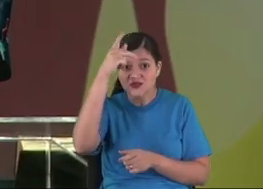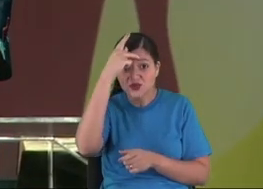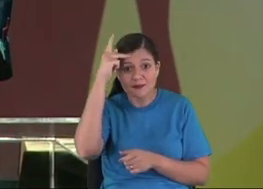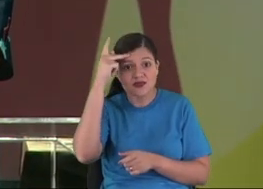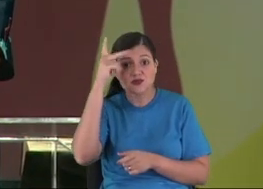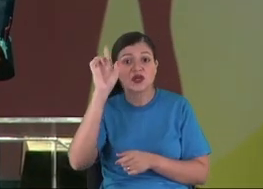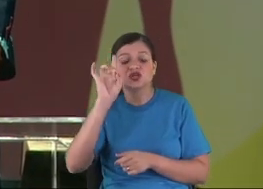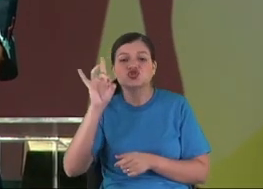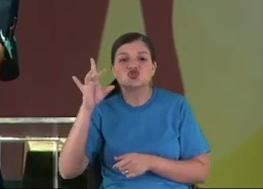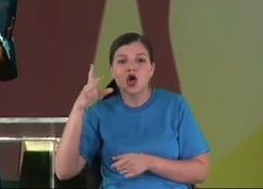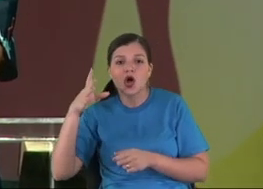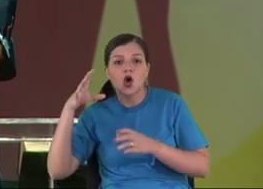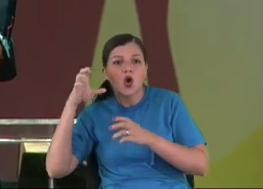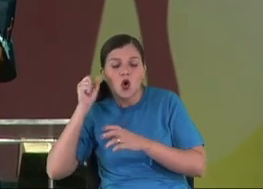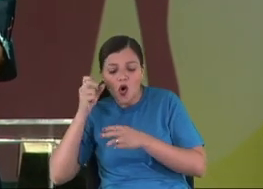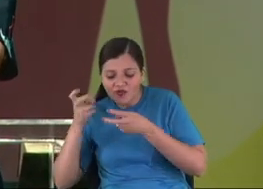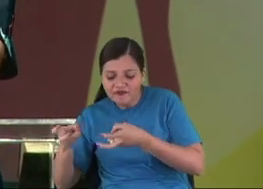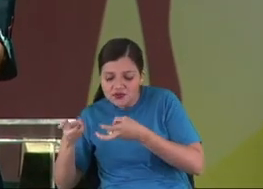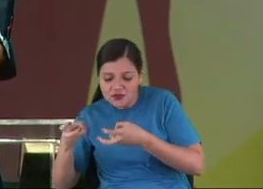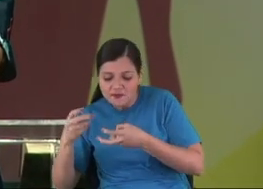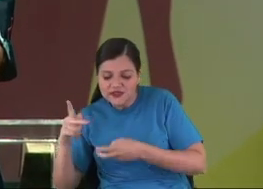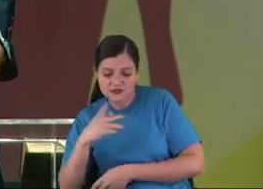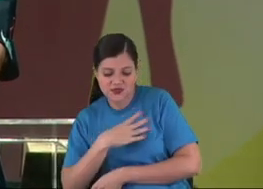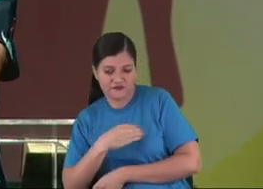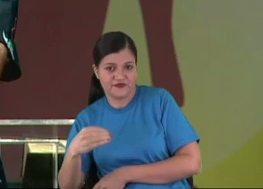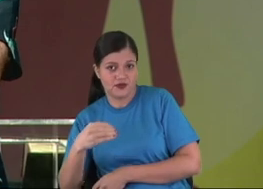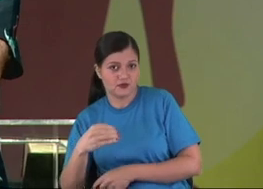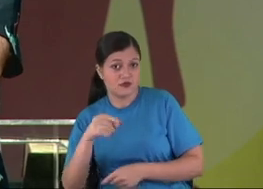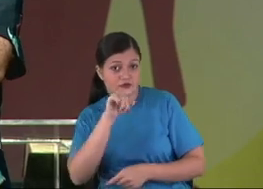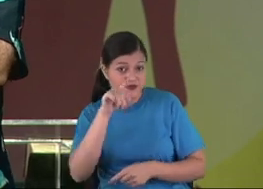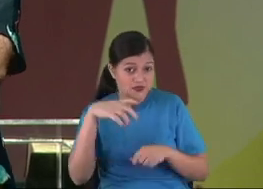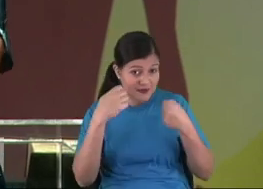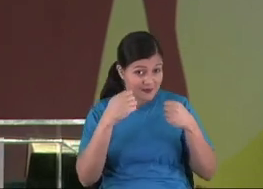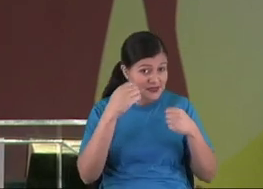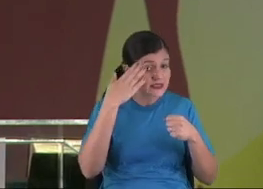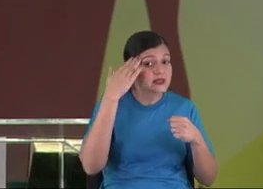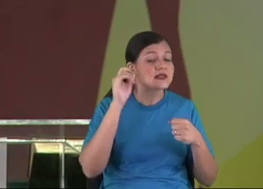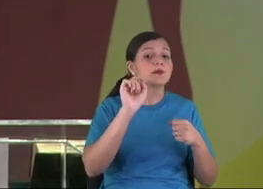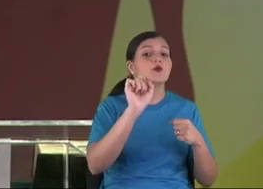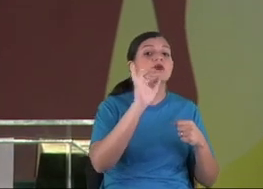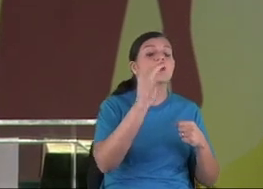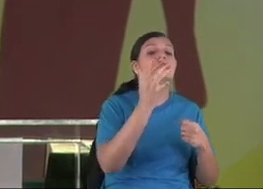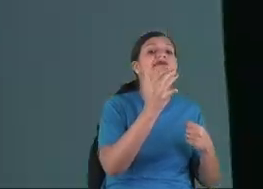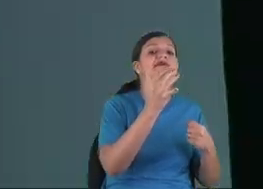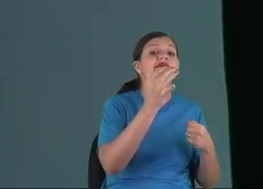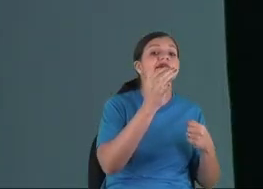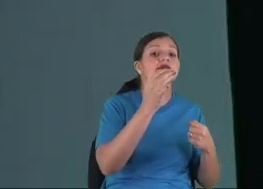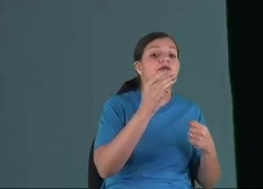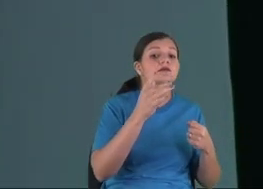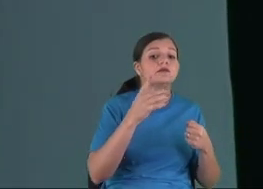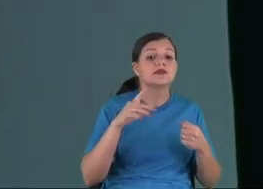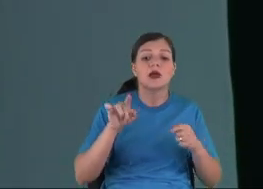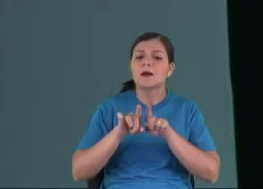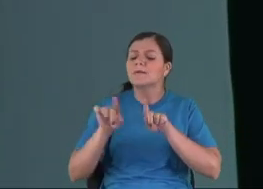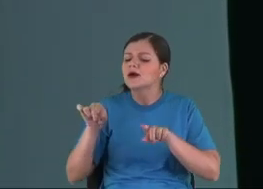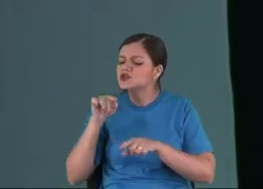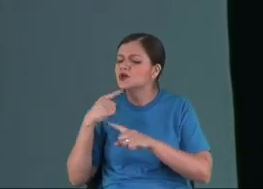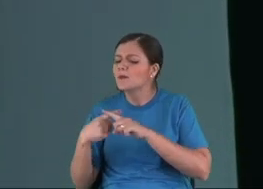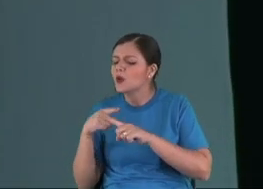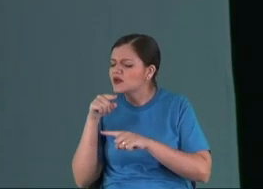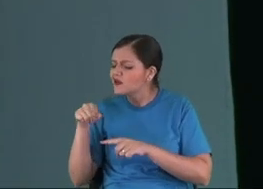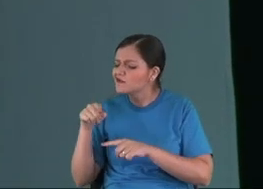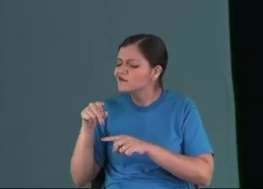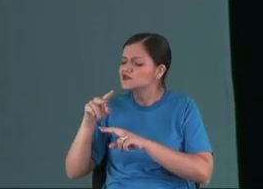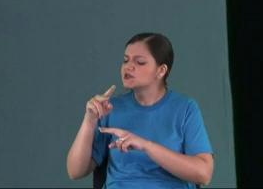filho. Você tem que ouvir as duas partes. Você diz para o seu filho, filho, mas por que você pegou essa detenção?